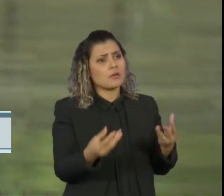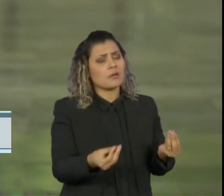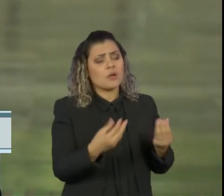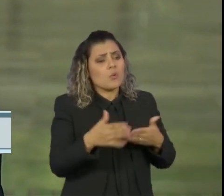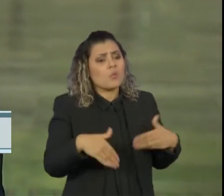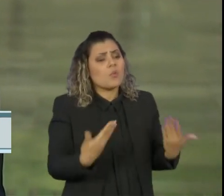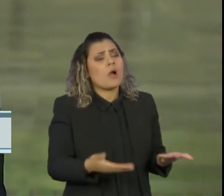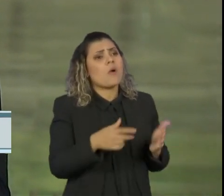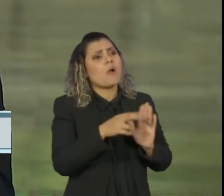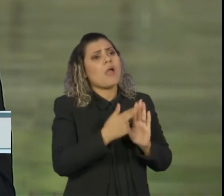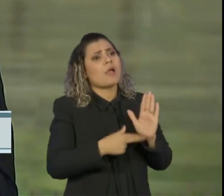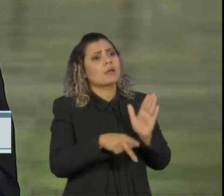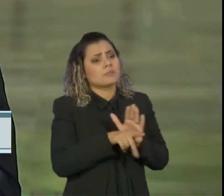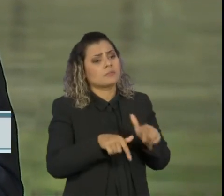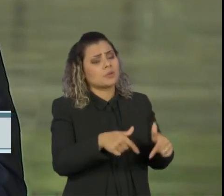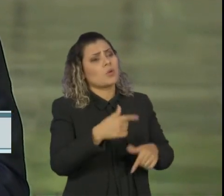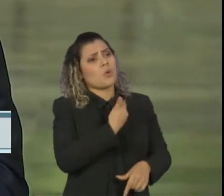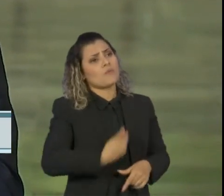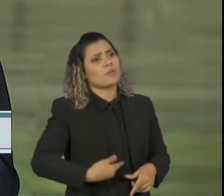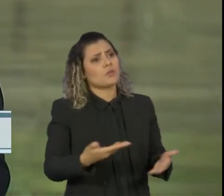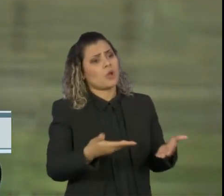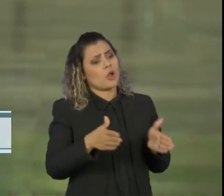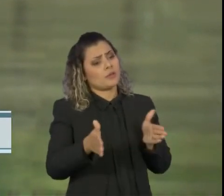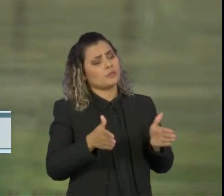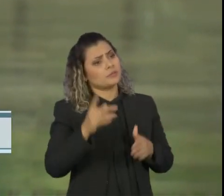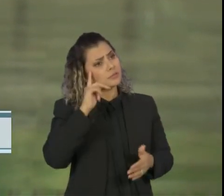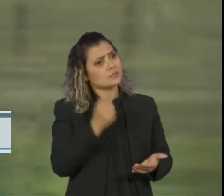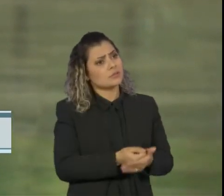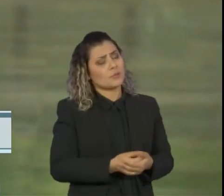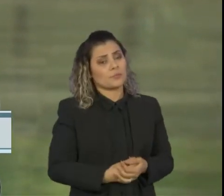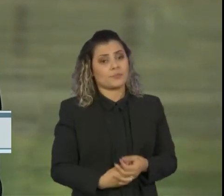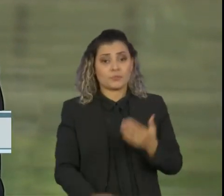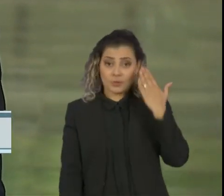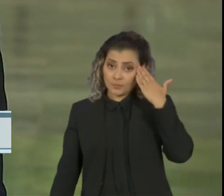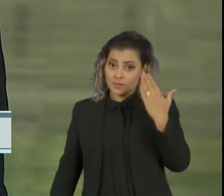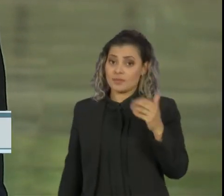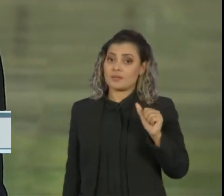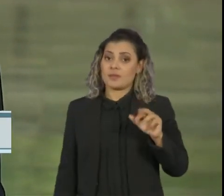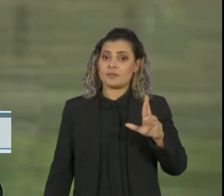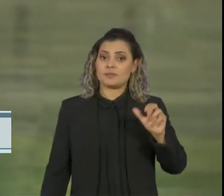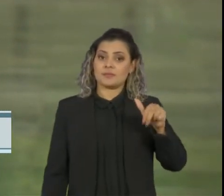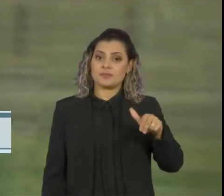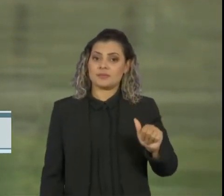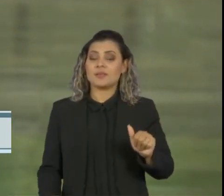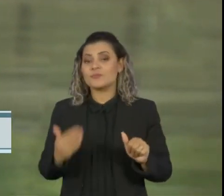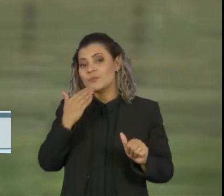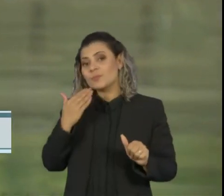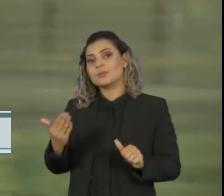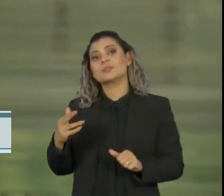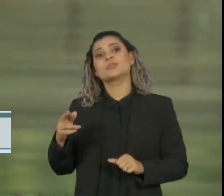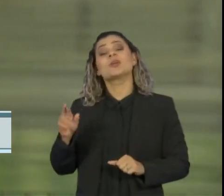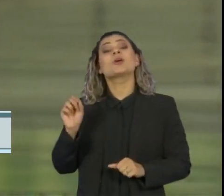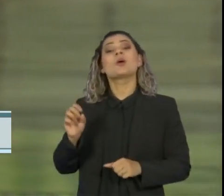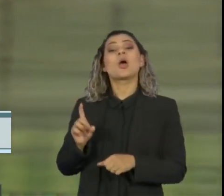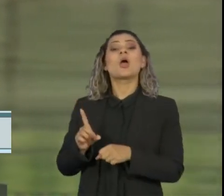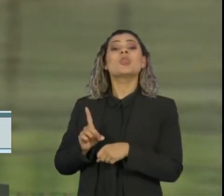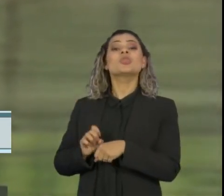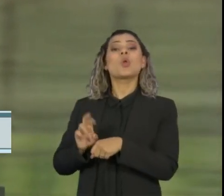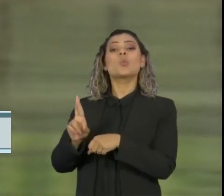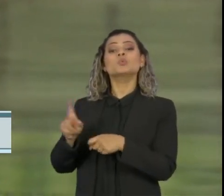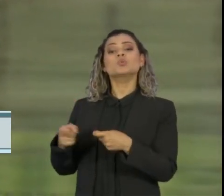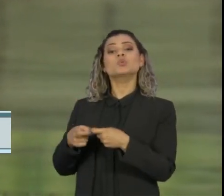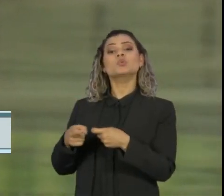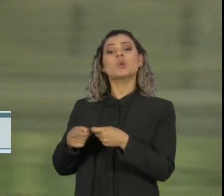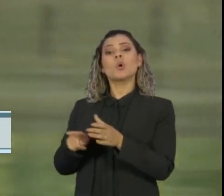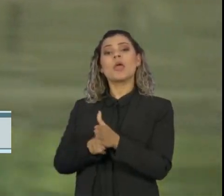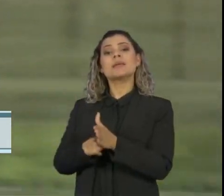medidas do governo sobre isso? Obrigado, Adriana. Vou pedir ao doutor Teste. O doutor Teste chama-se Dimas Covas